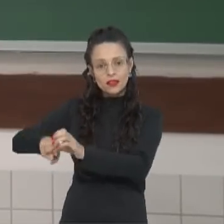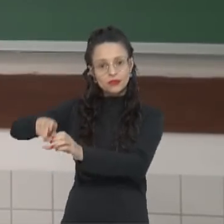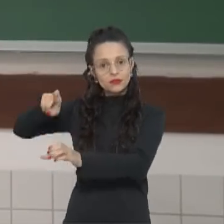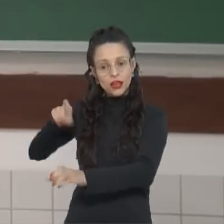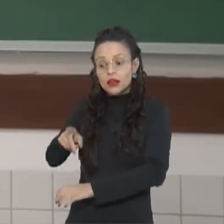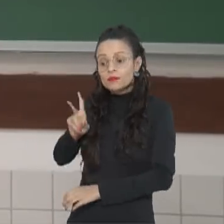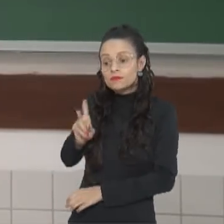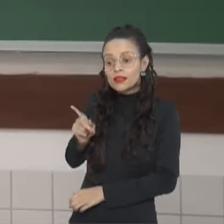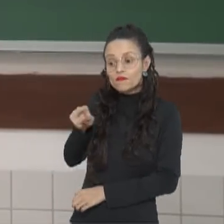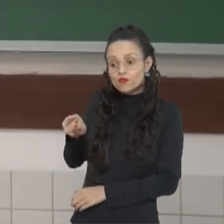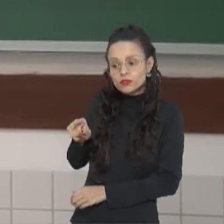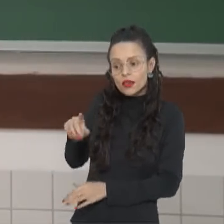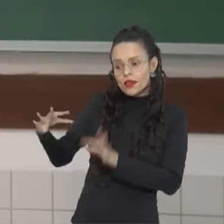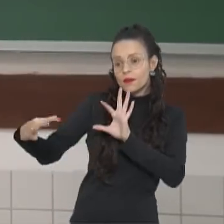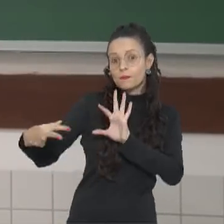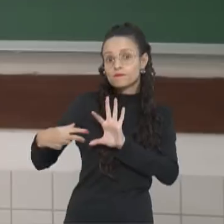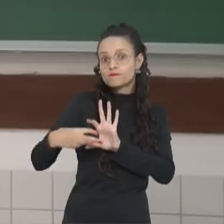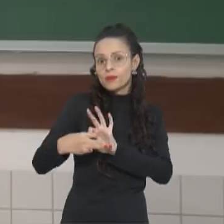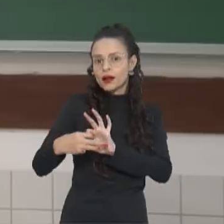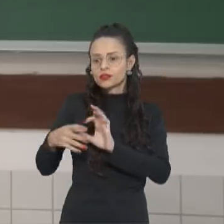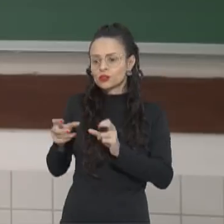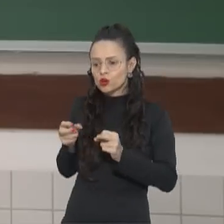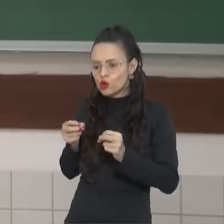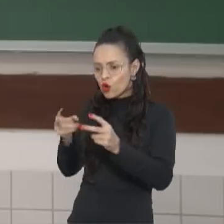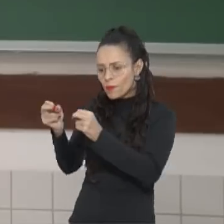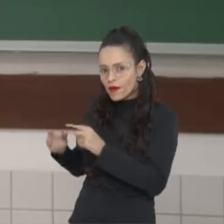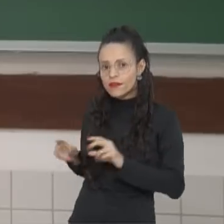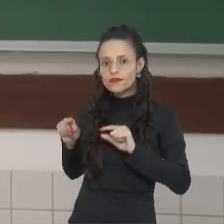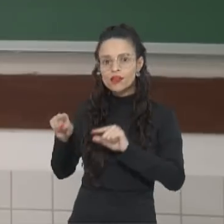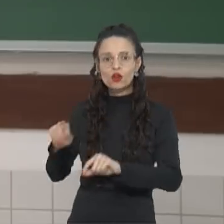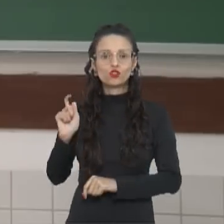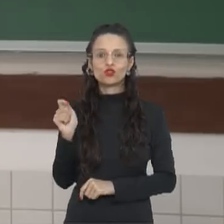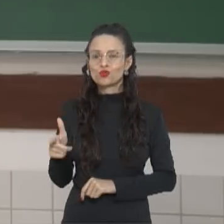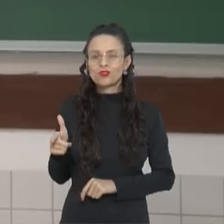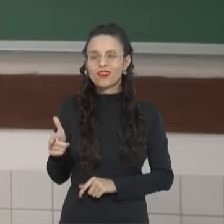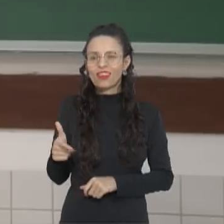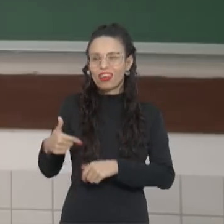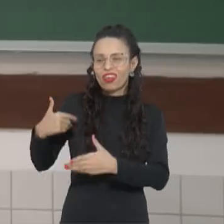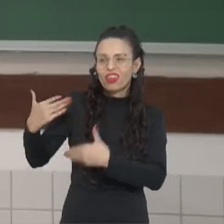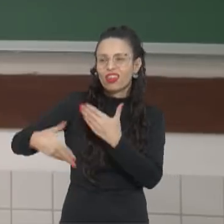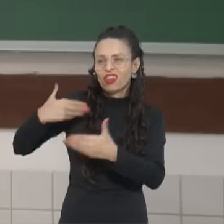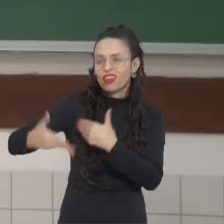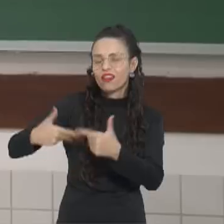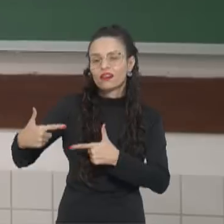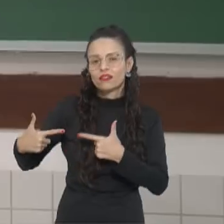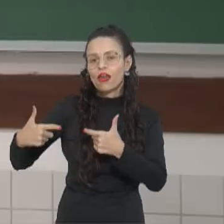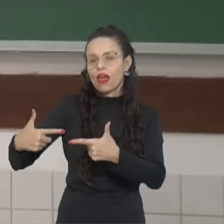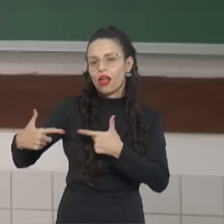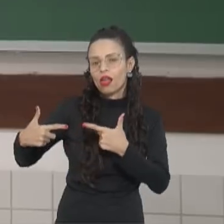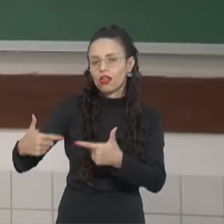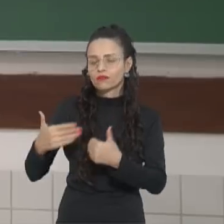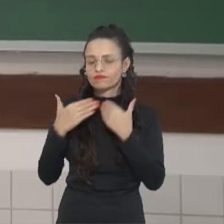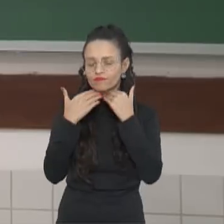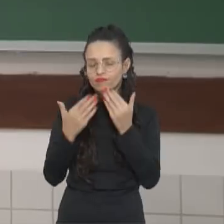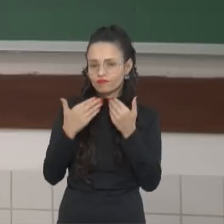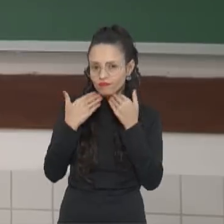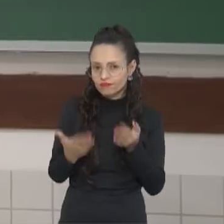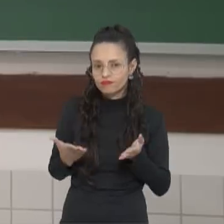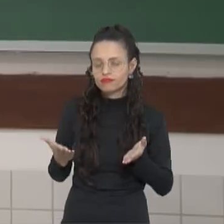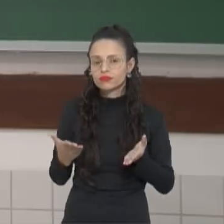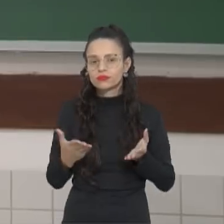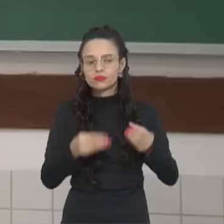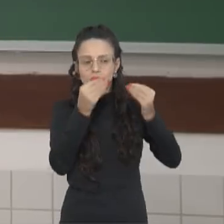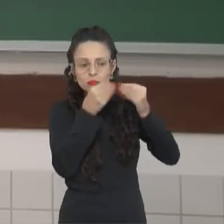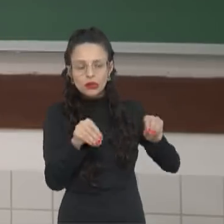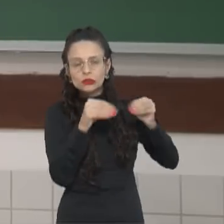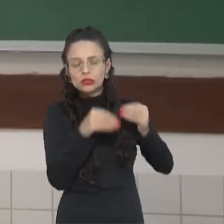ex-colônia como parceiro comercial, como parceiro diplomático, do que longas guerras que desgastariam o país, trariam